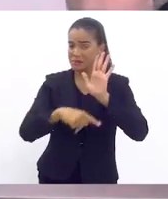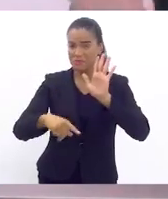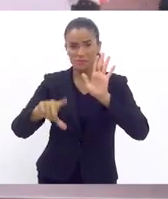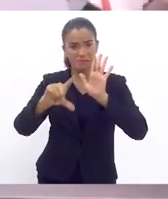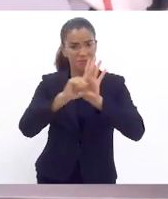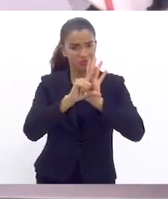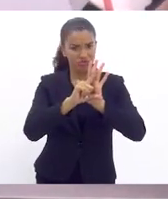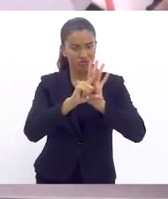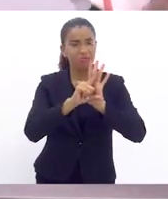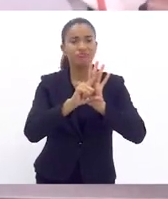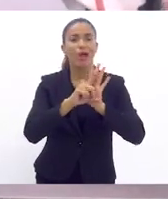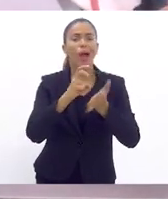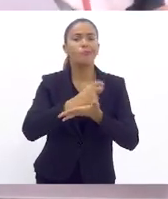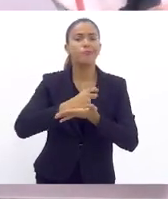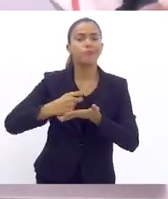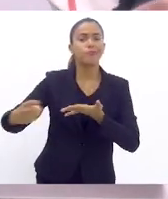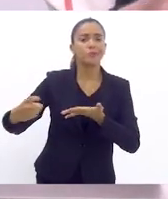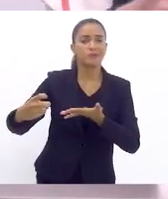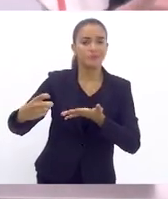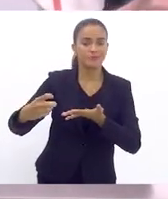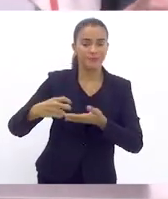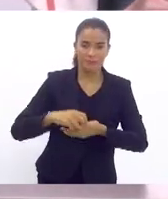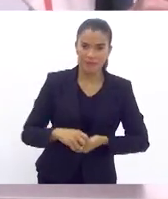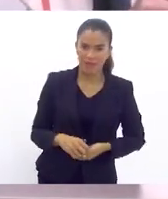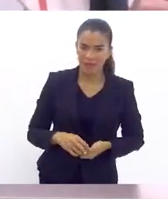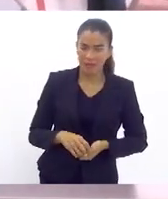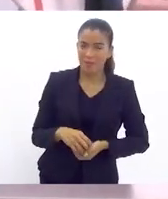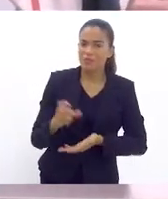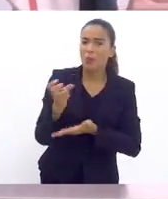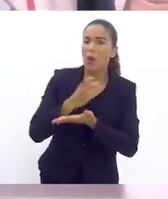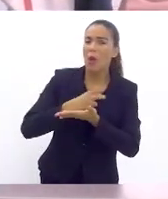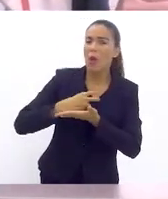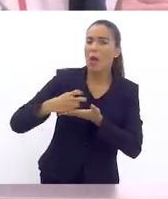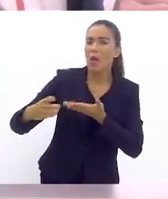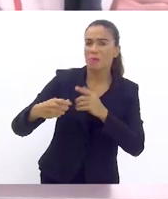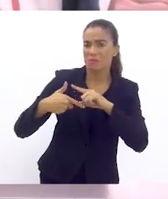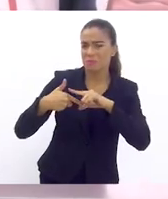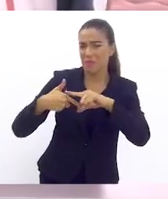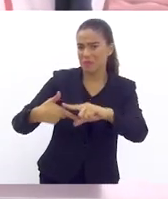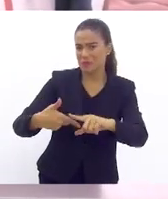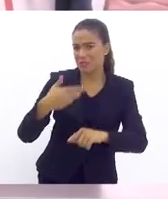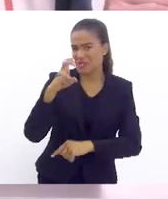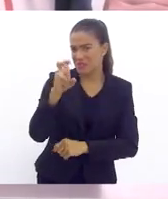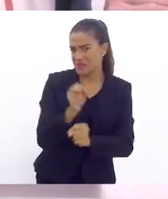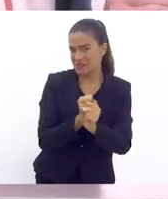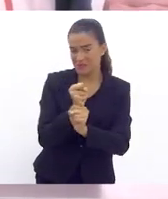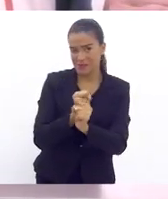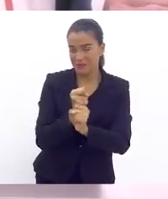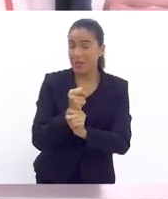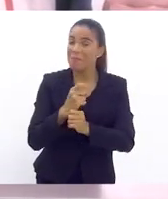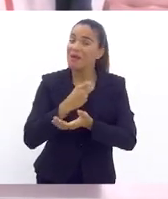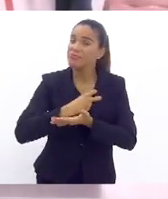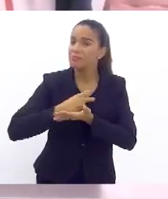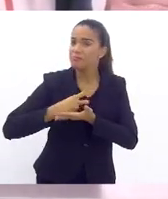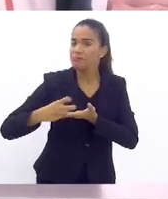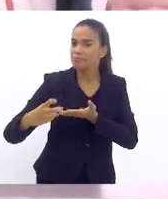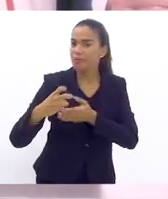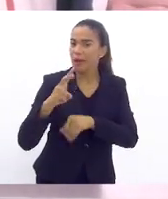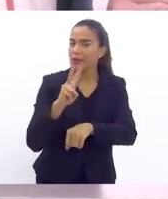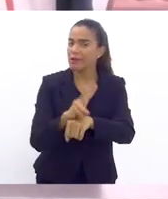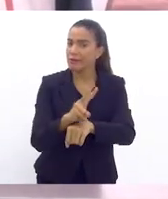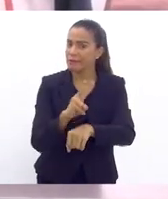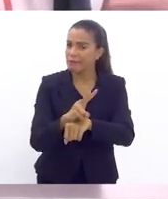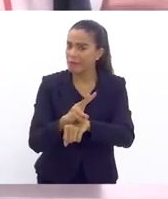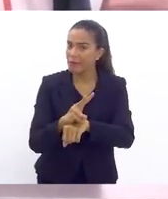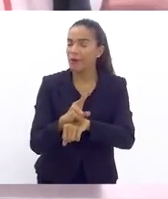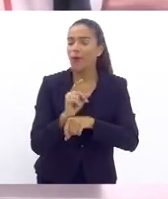prescrito não há prescrição tradicional de cinco anos né mas aquela prescrição temporal